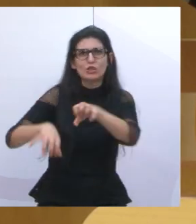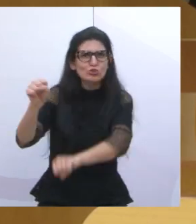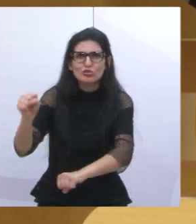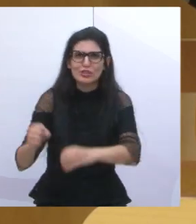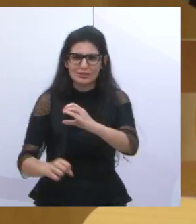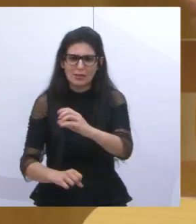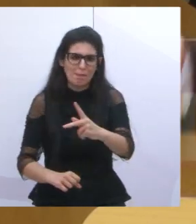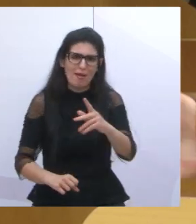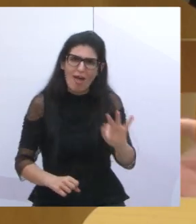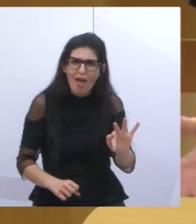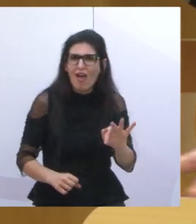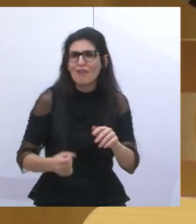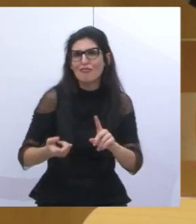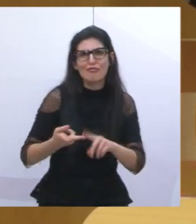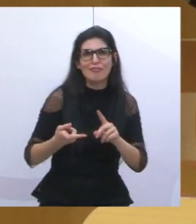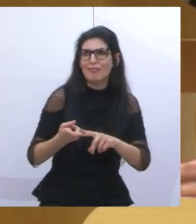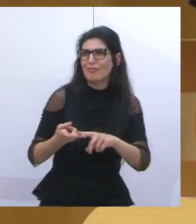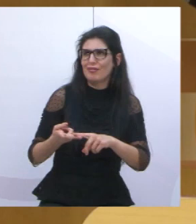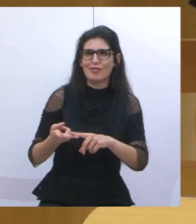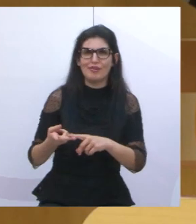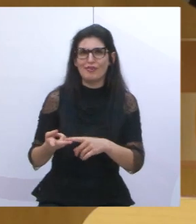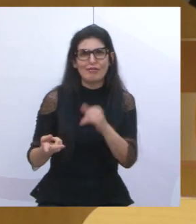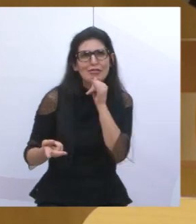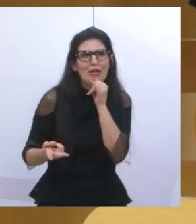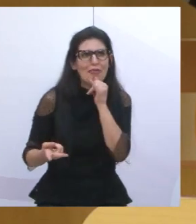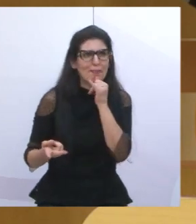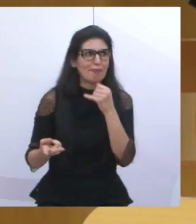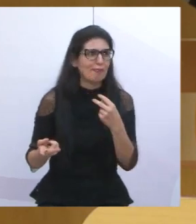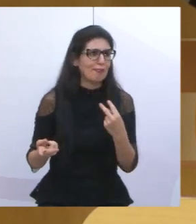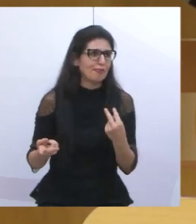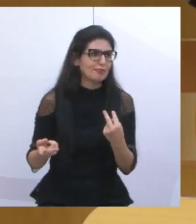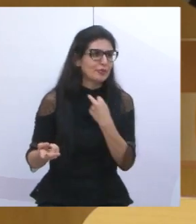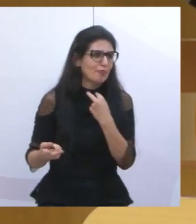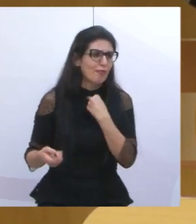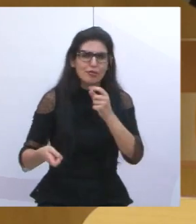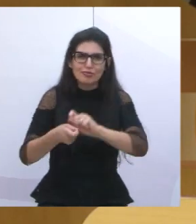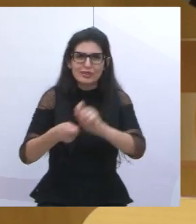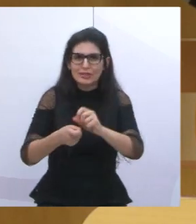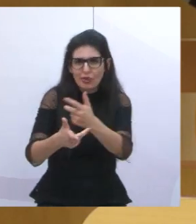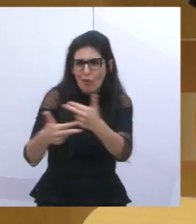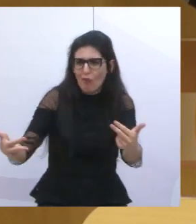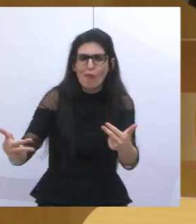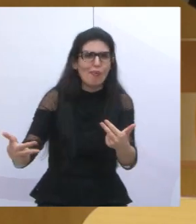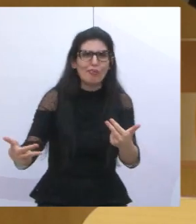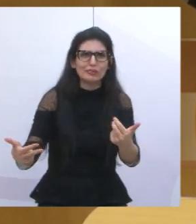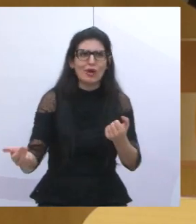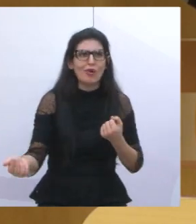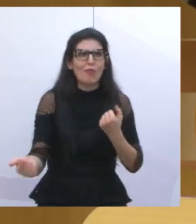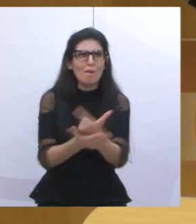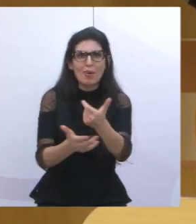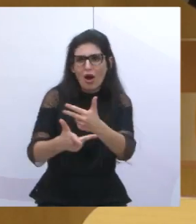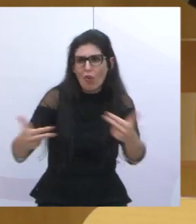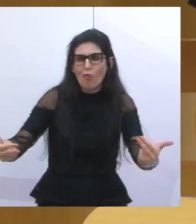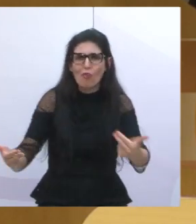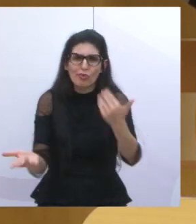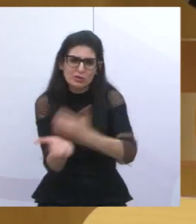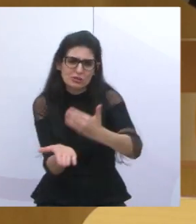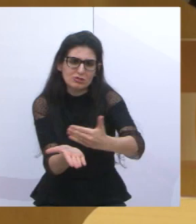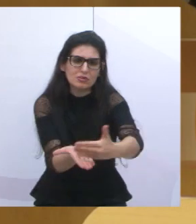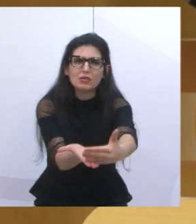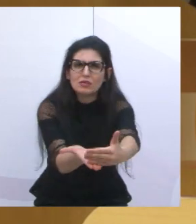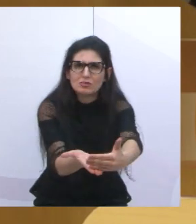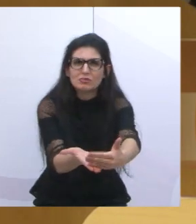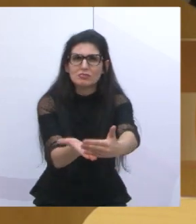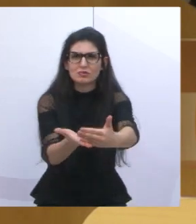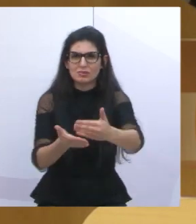aí sua vida no dia a dia, sua dívida bancária. Então a gente abre mão dessas execuções jurídicas.